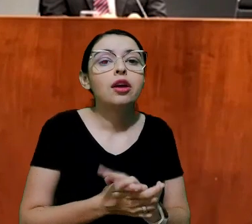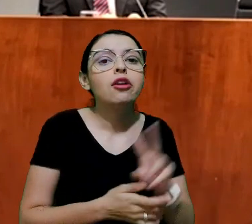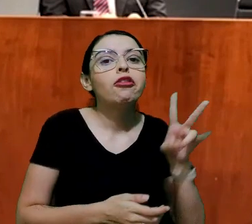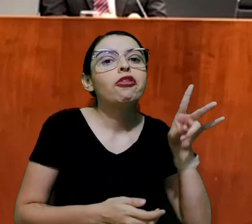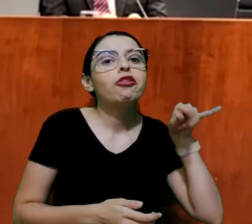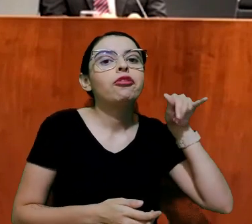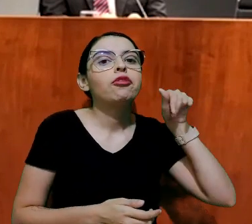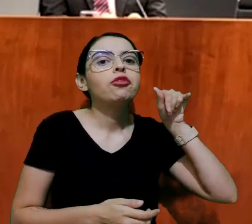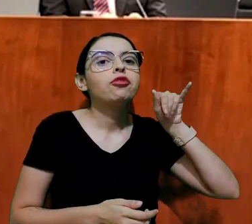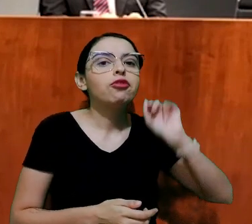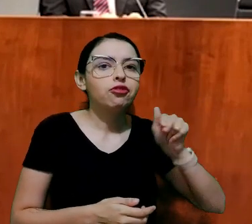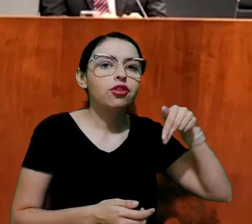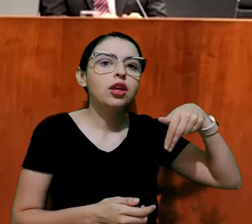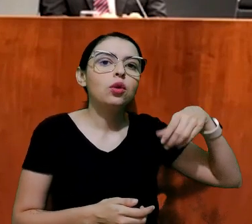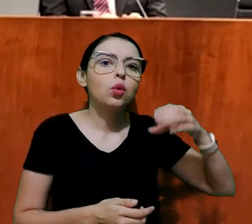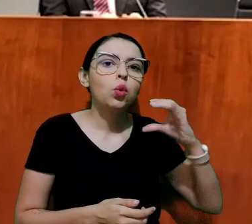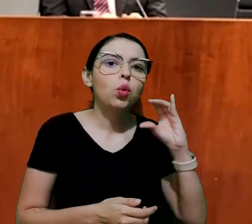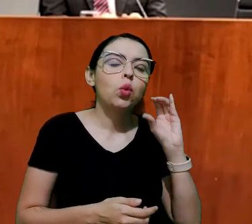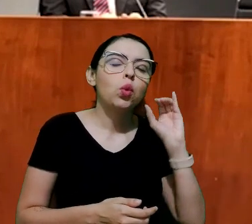vinculante.